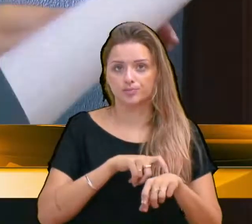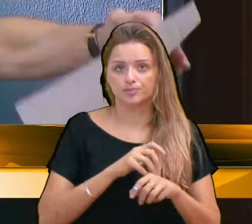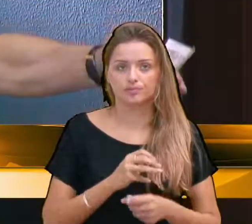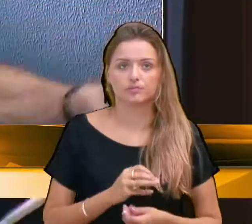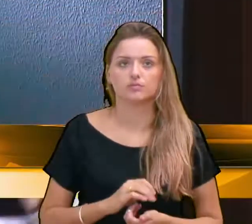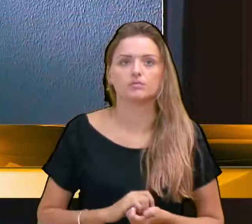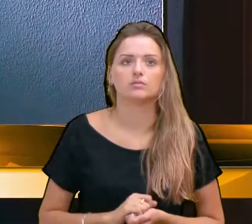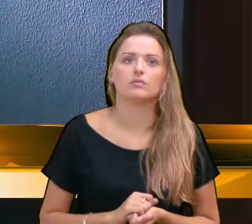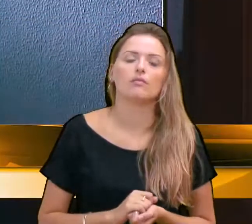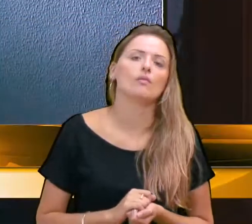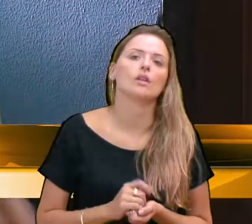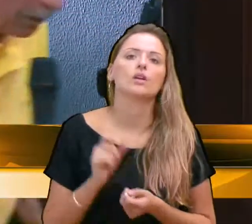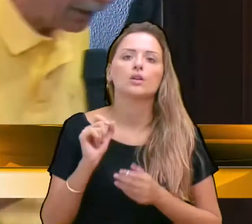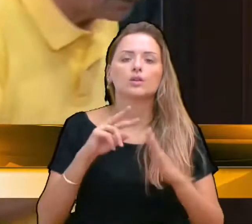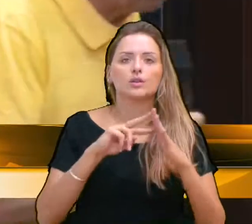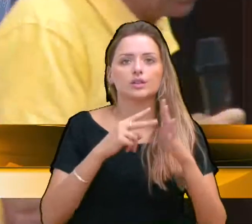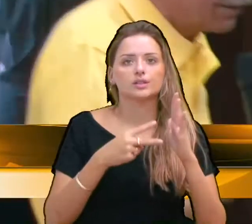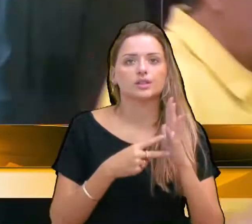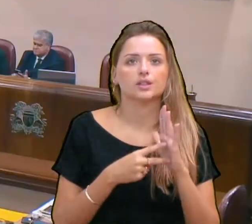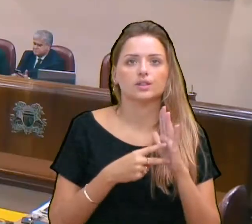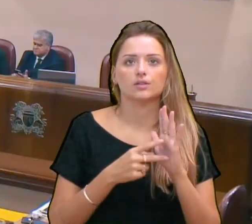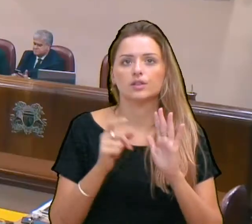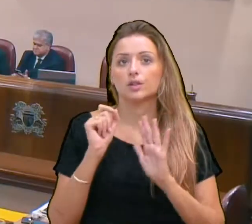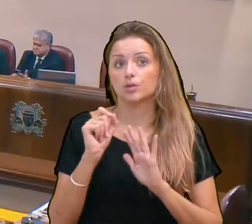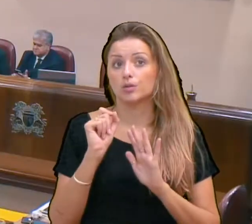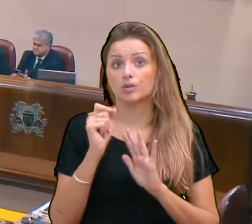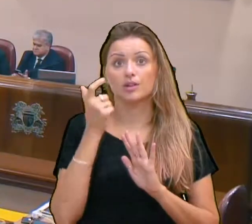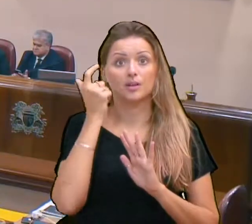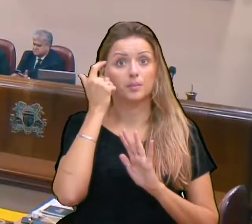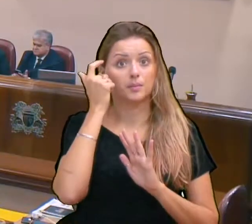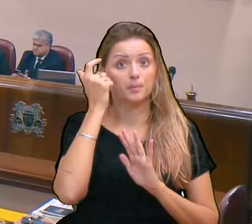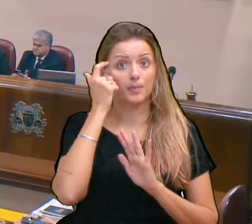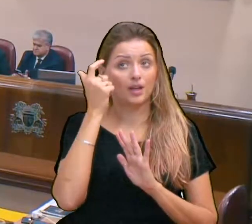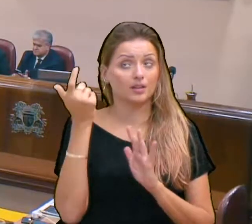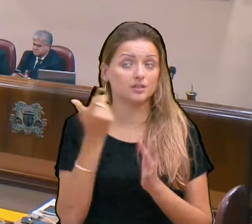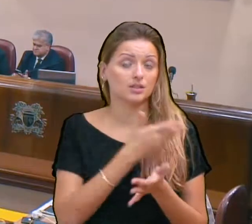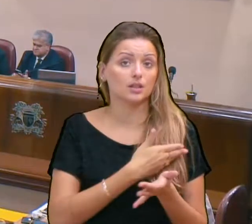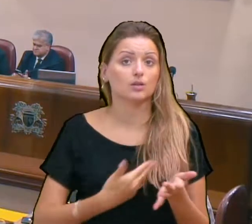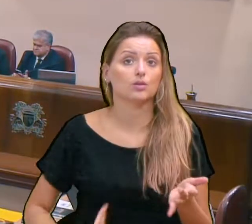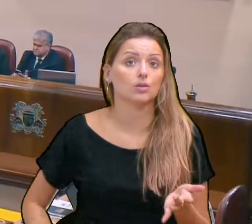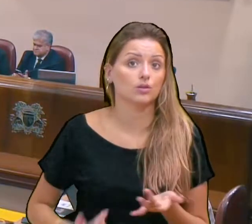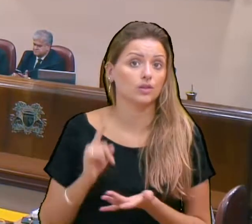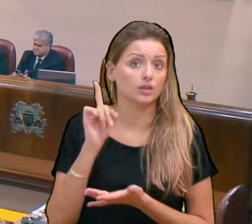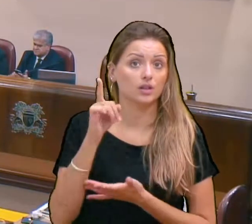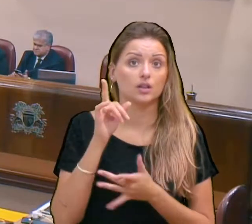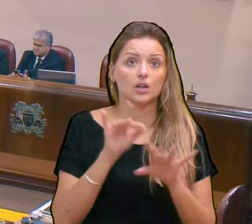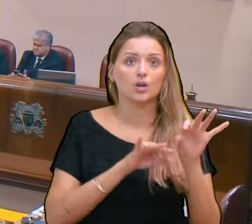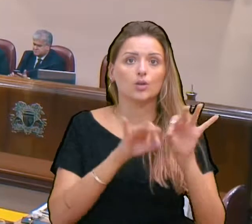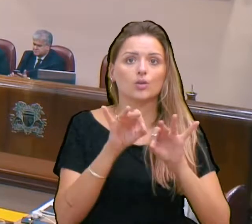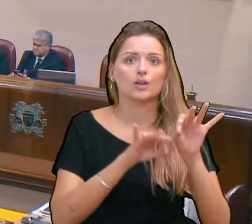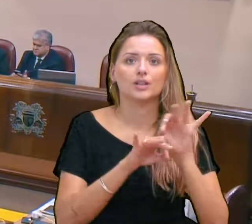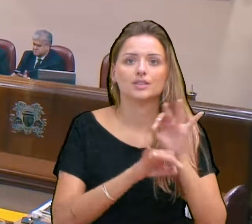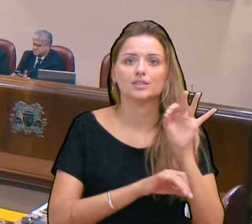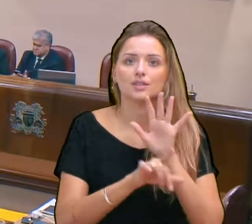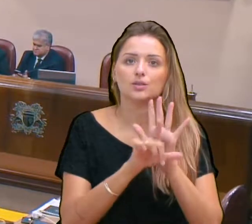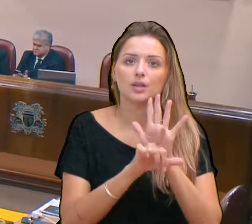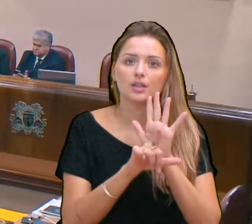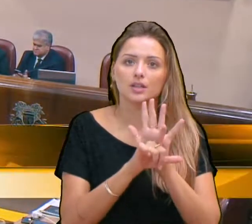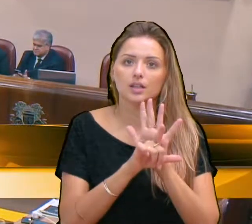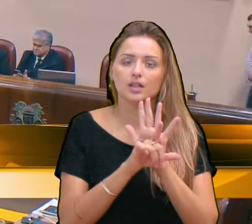só fala do que se passa na cabeça deles. Eles estão preparando, legislando em causa própria,